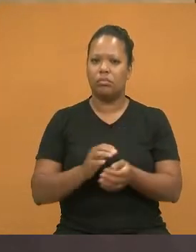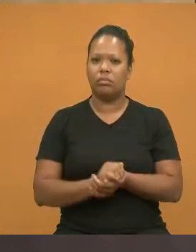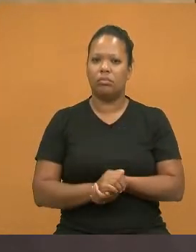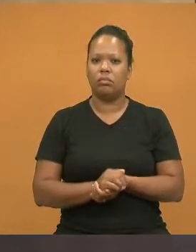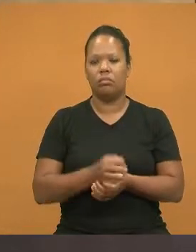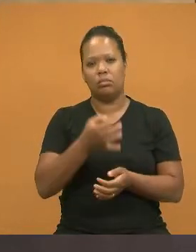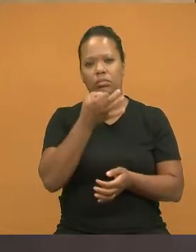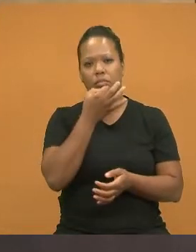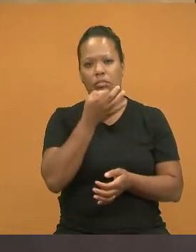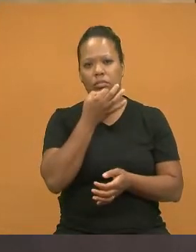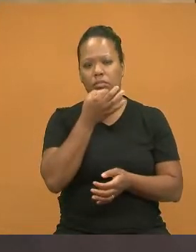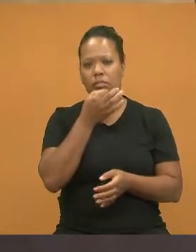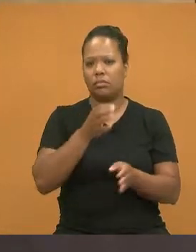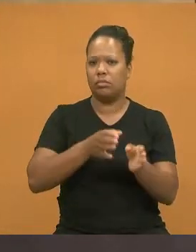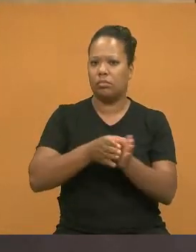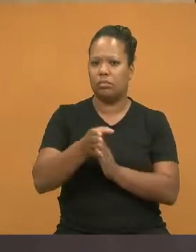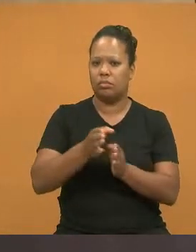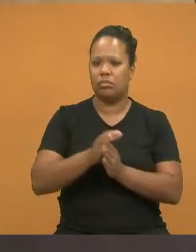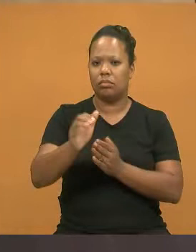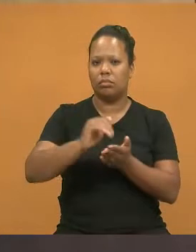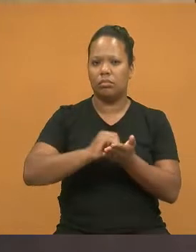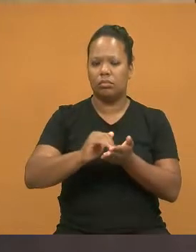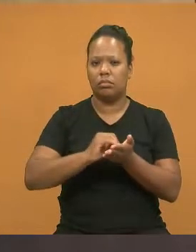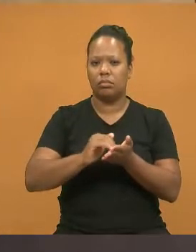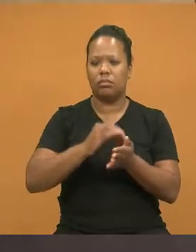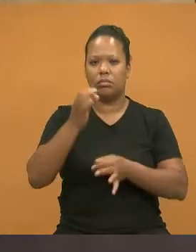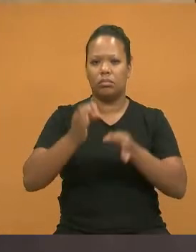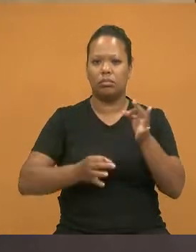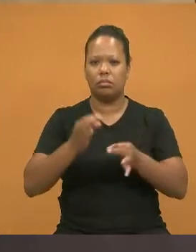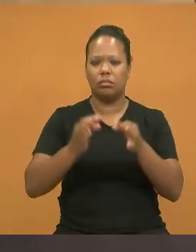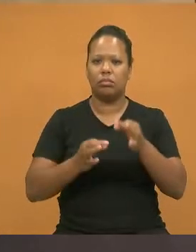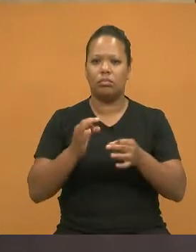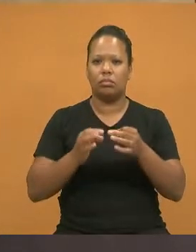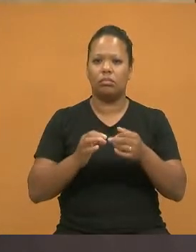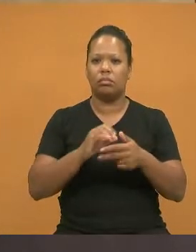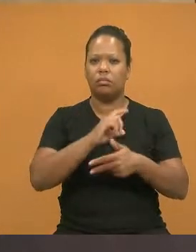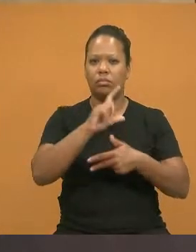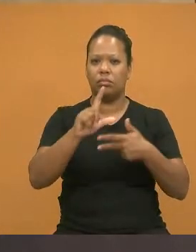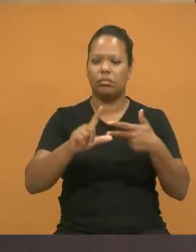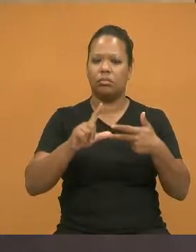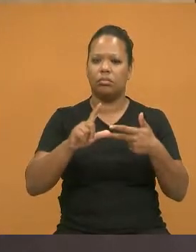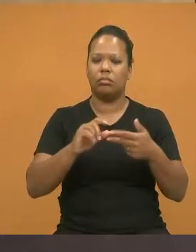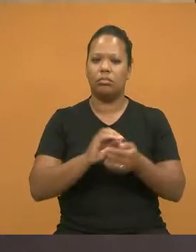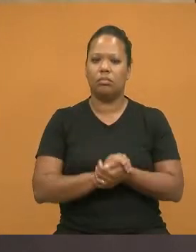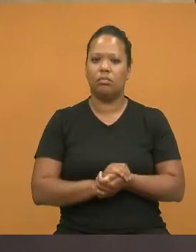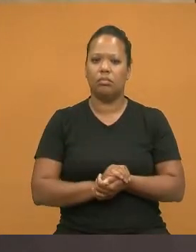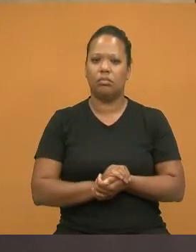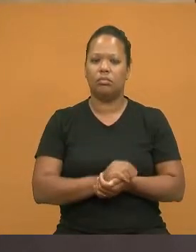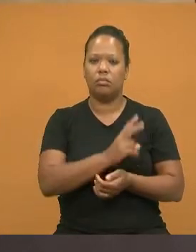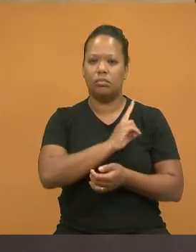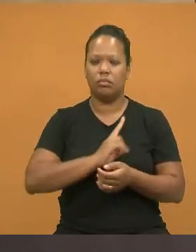atendem a orientação da Secretaria de Assuntos Jurídicos do Legislativo. Autoria, vereador Luiz Flávio.